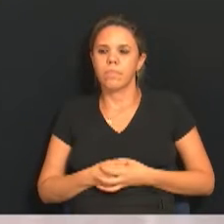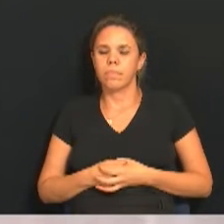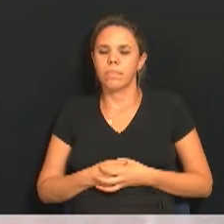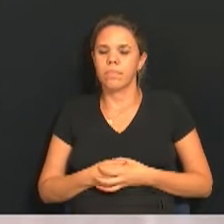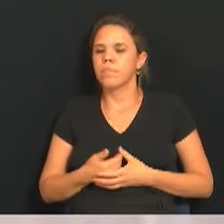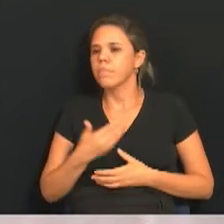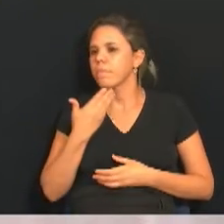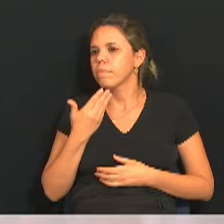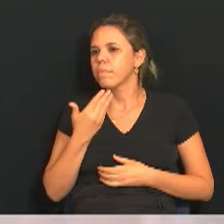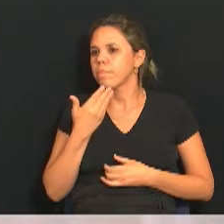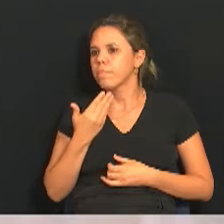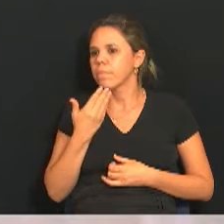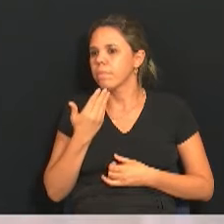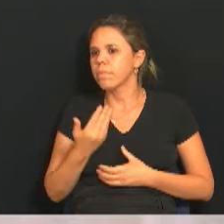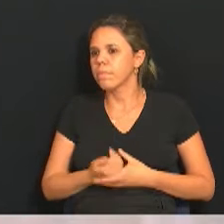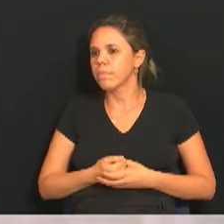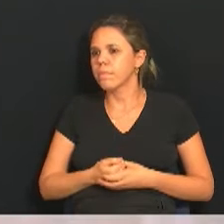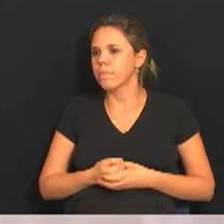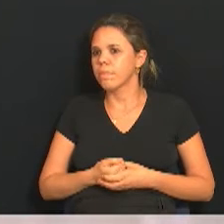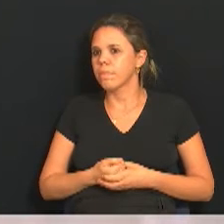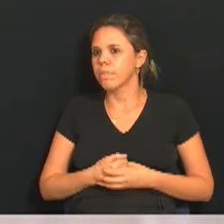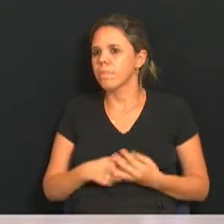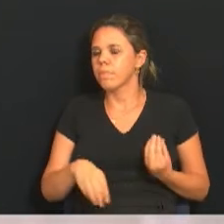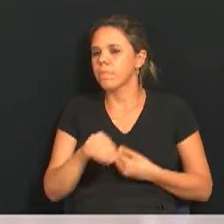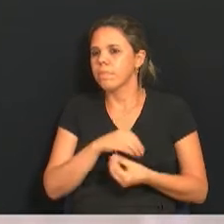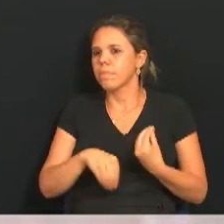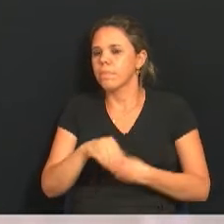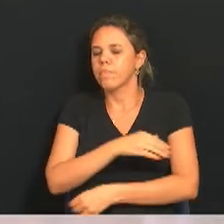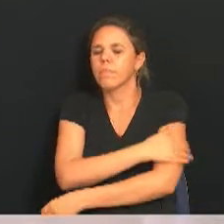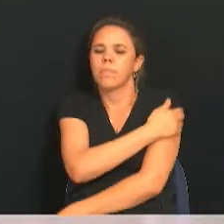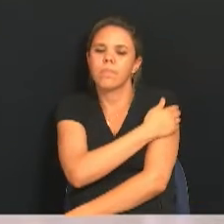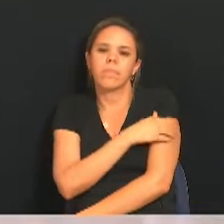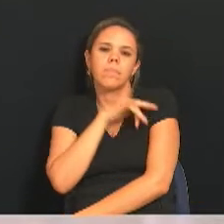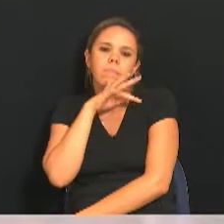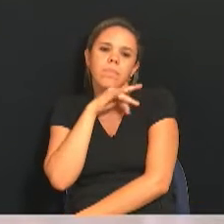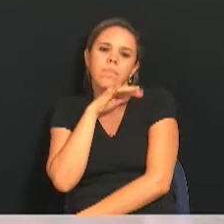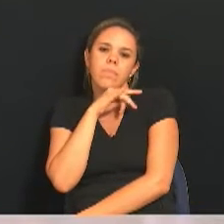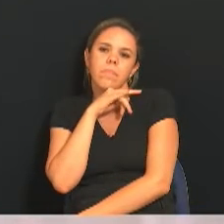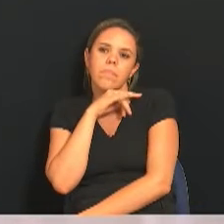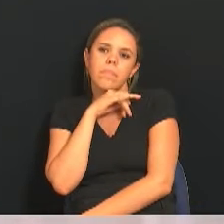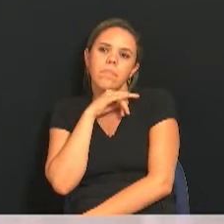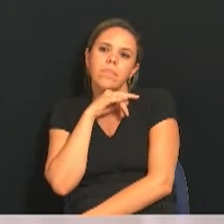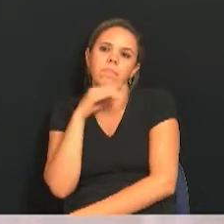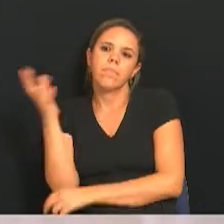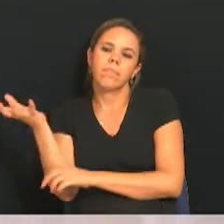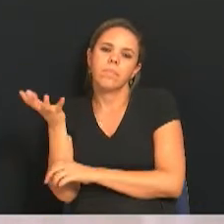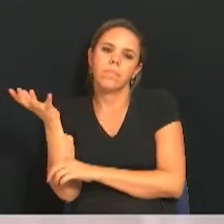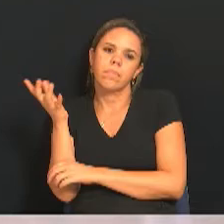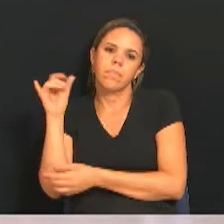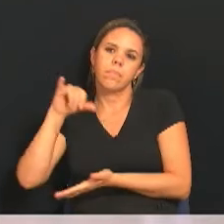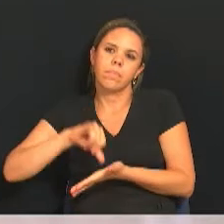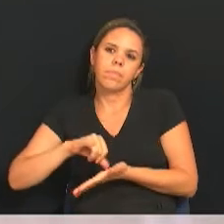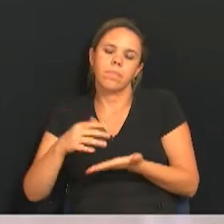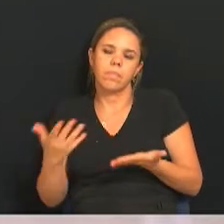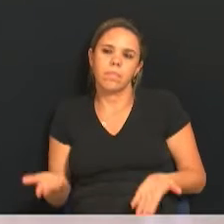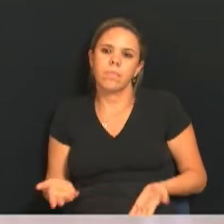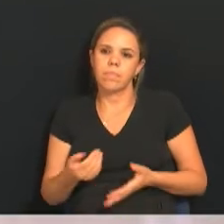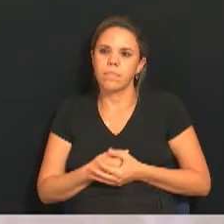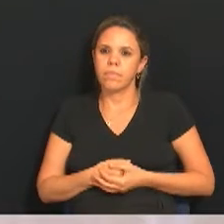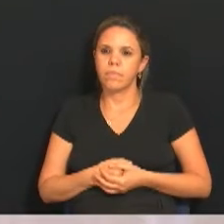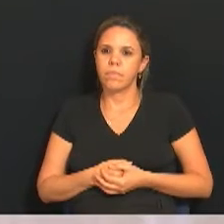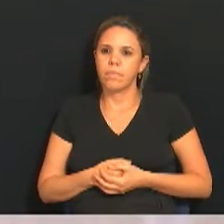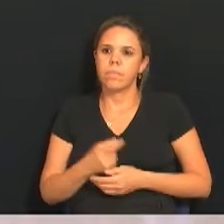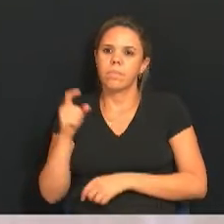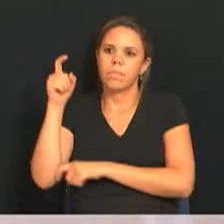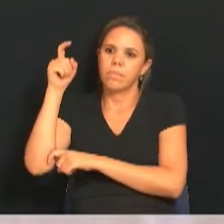facilidade muito grande de uma mistura. Isso fica ruim até para quem mora no centro, para quem mora no Camboriú, para